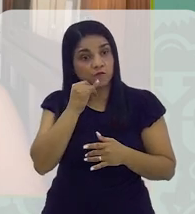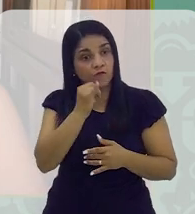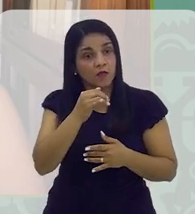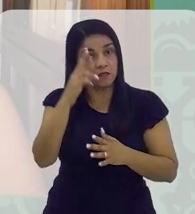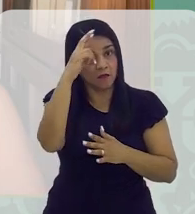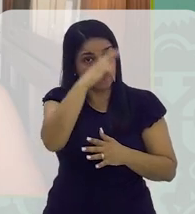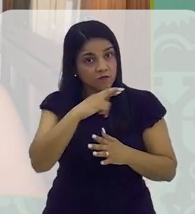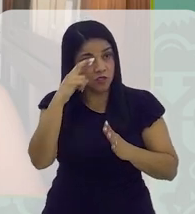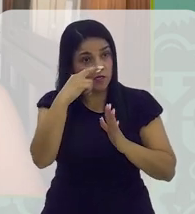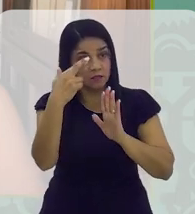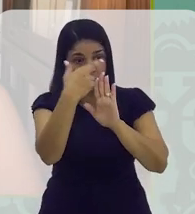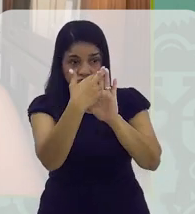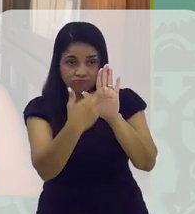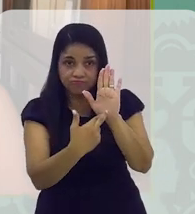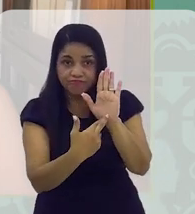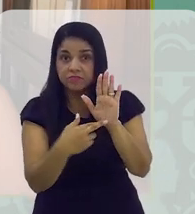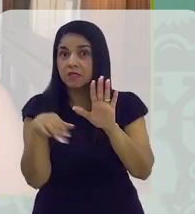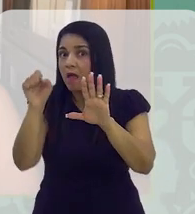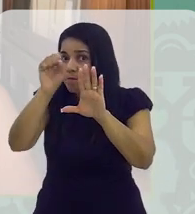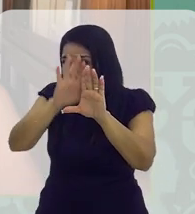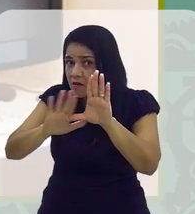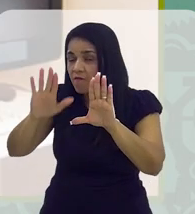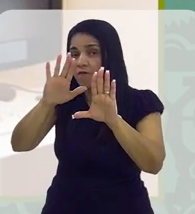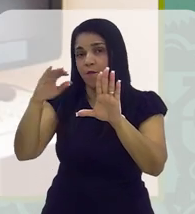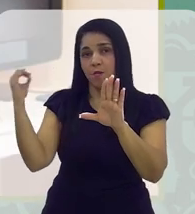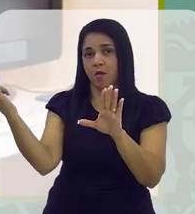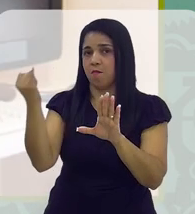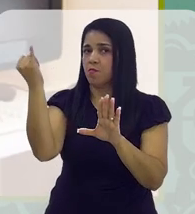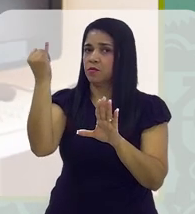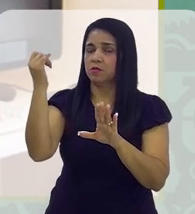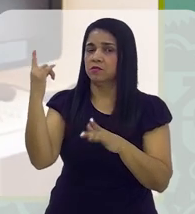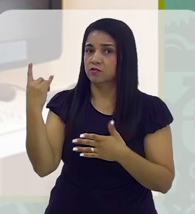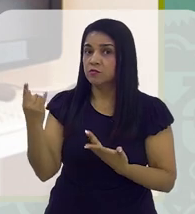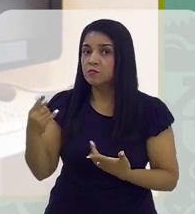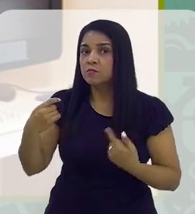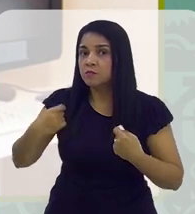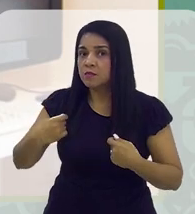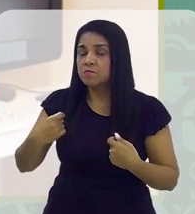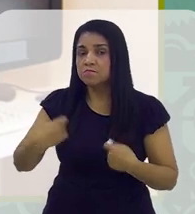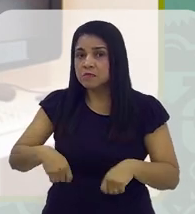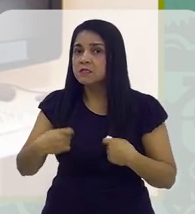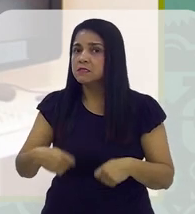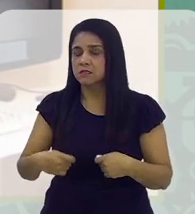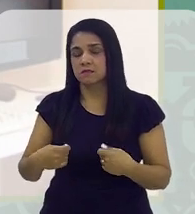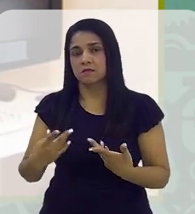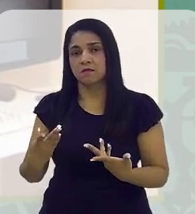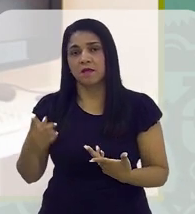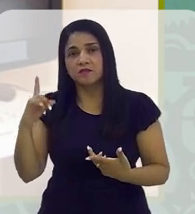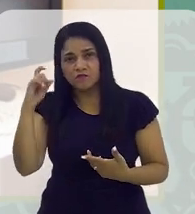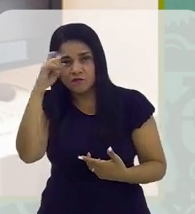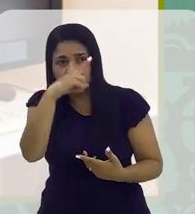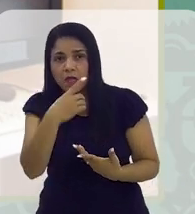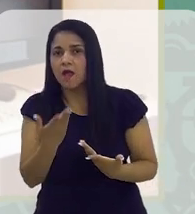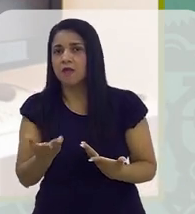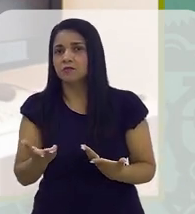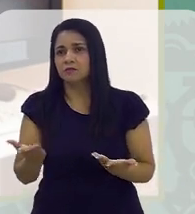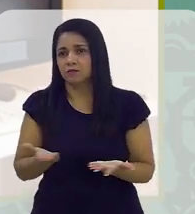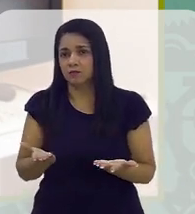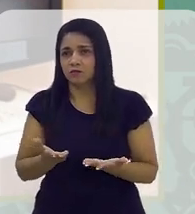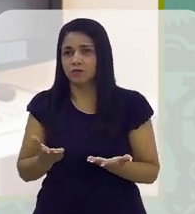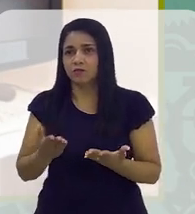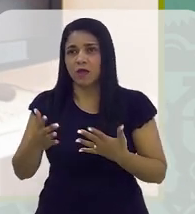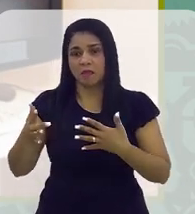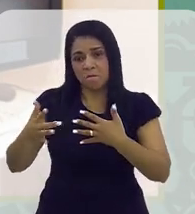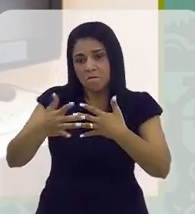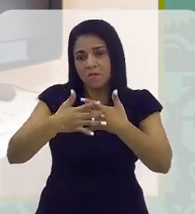da fiscalização e regulamentação dessas plataformas, né, que é a grande dificuldade, né, a forma que são fiscalizadas. A gente tem